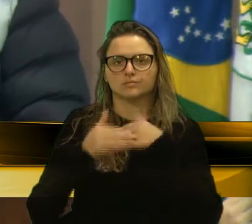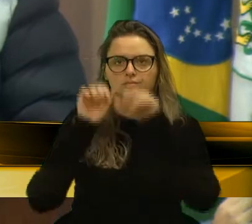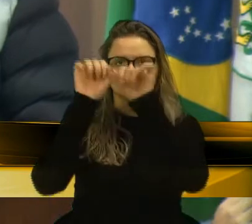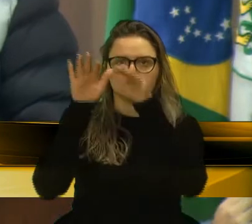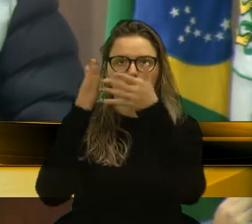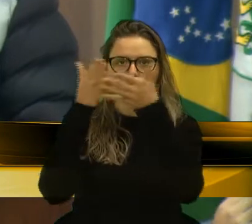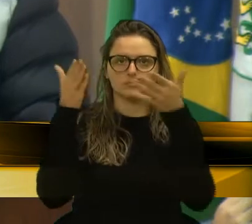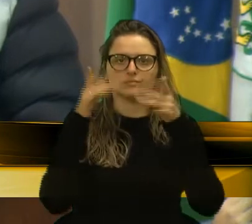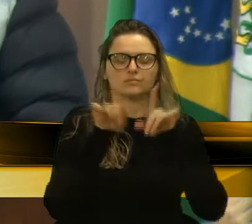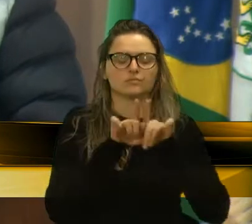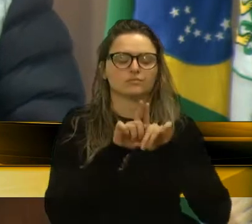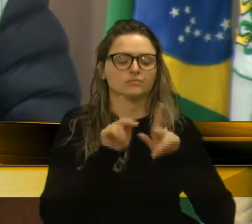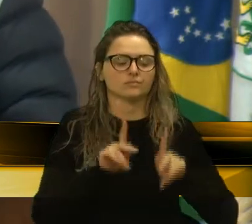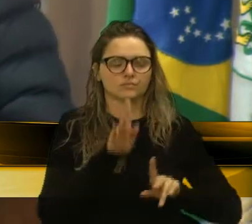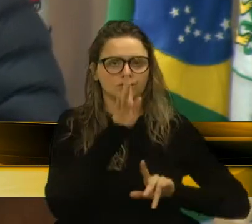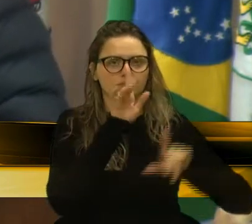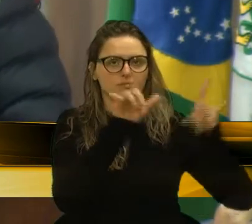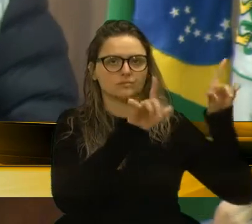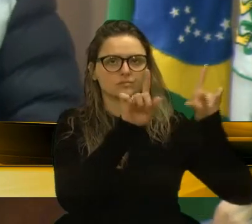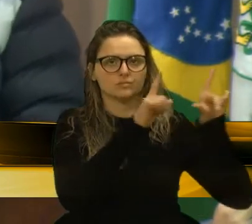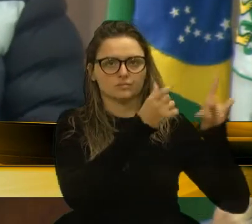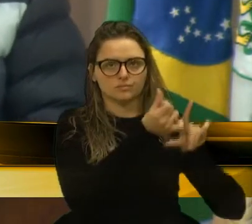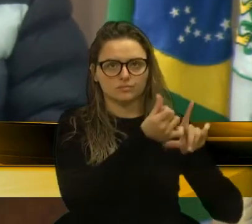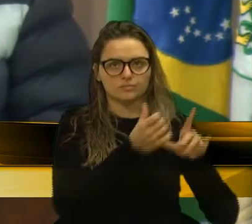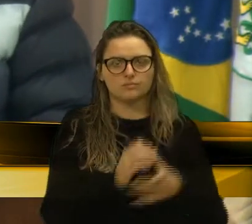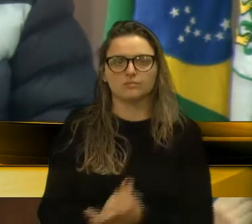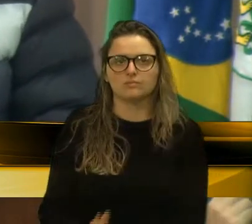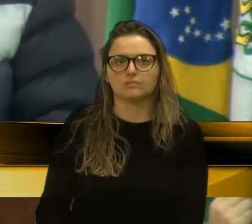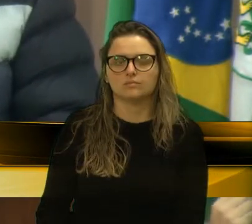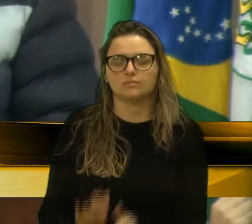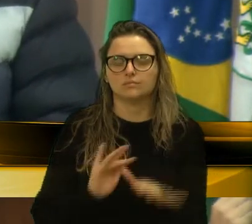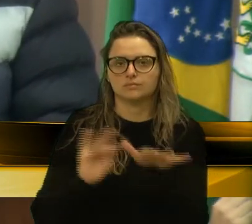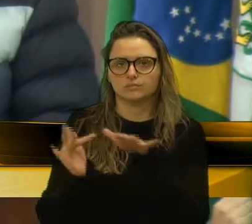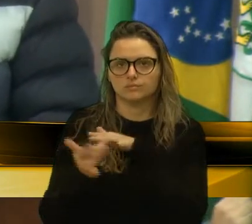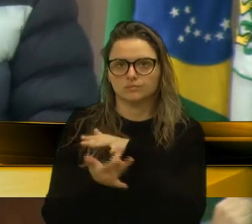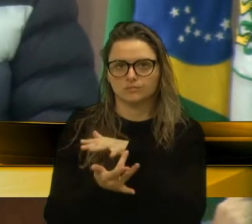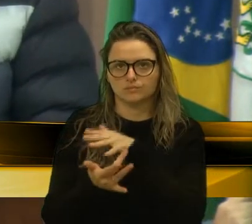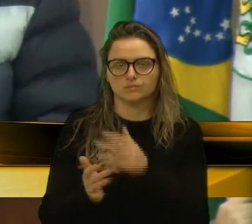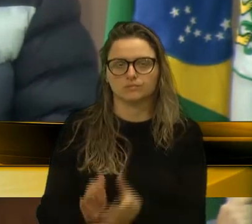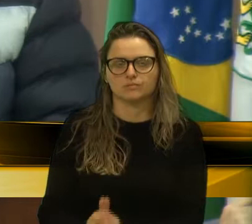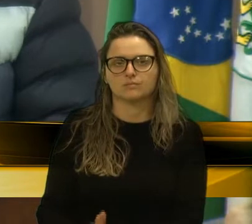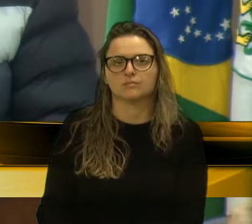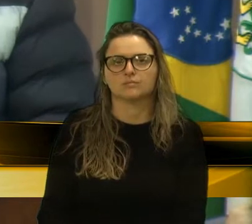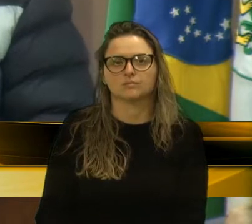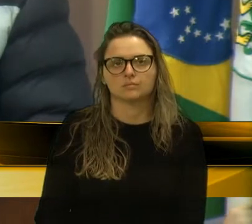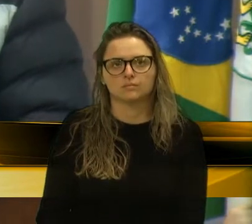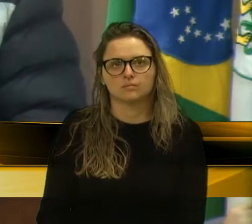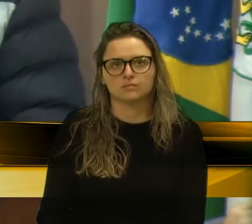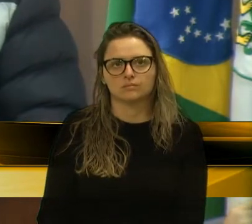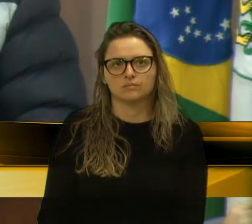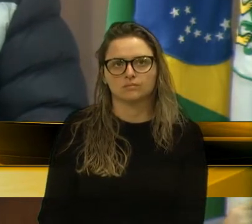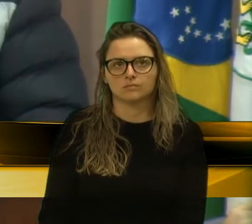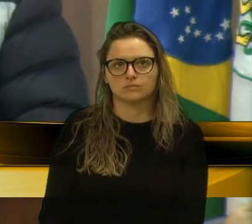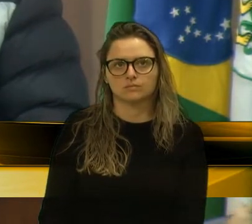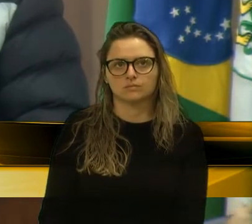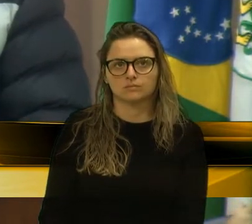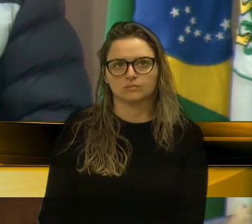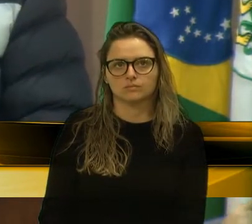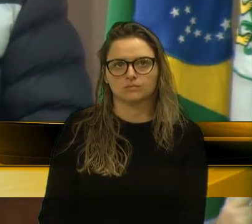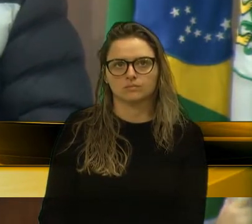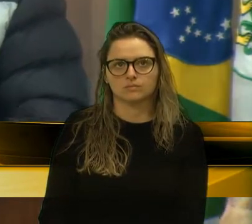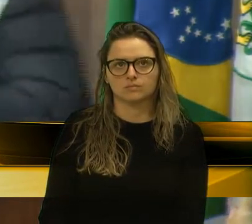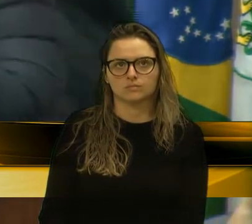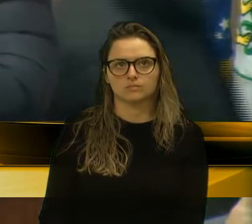presentes, telespectadores, canal 16, redes sociais. Eu antes de